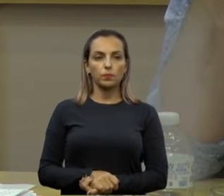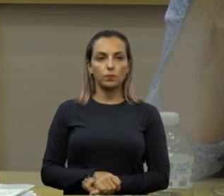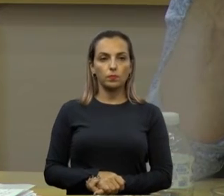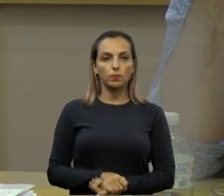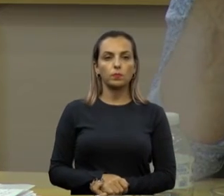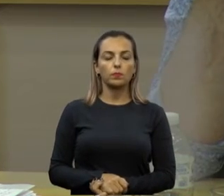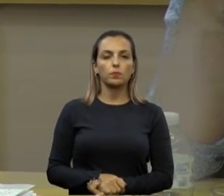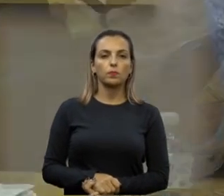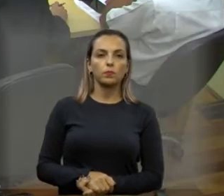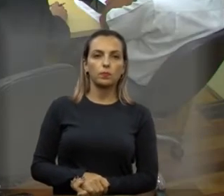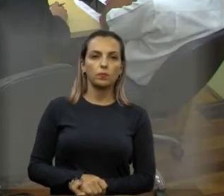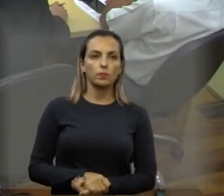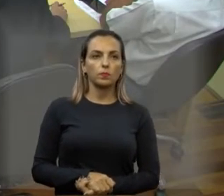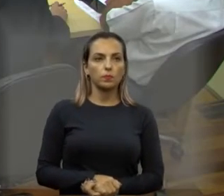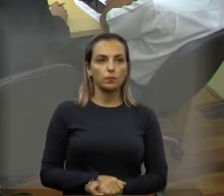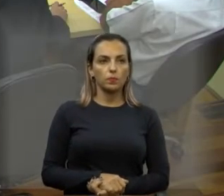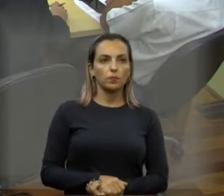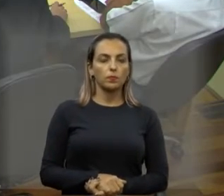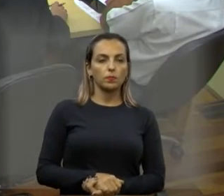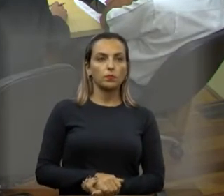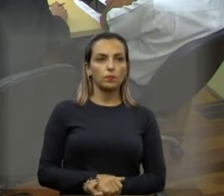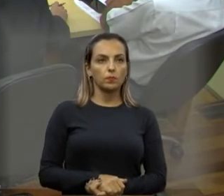E aí